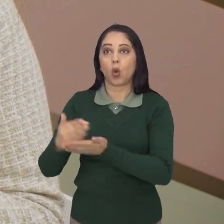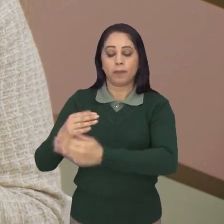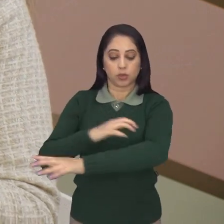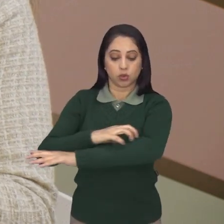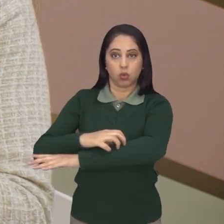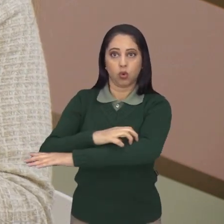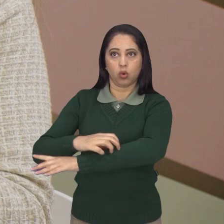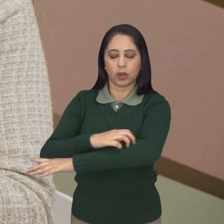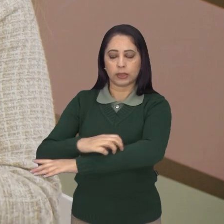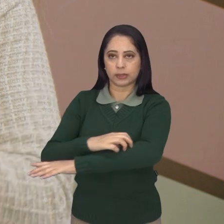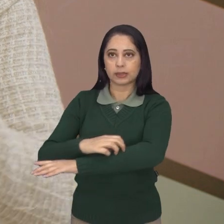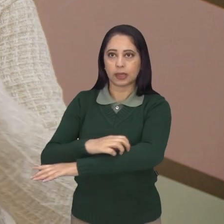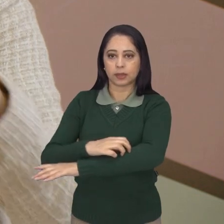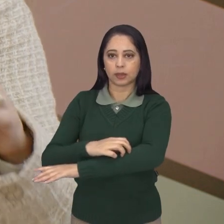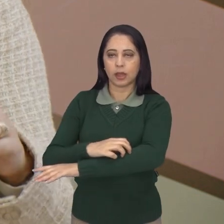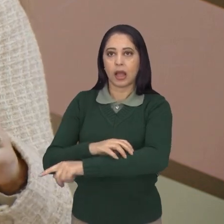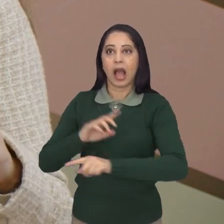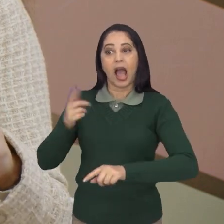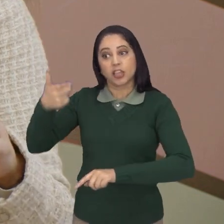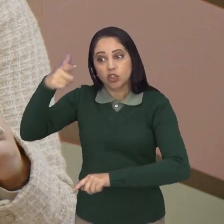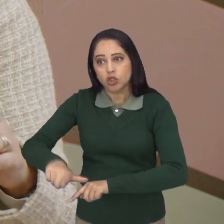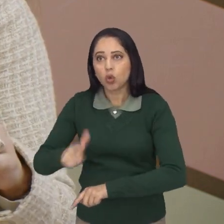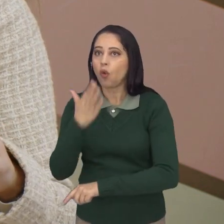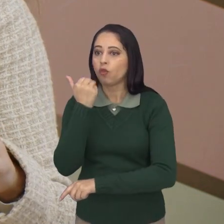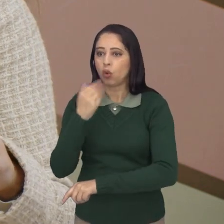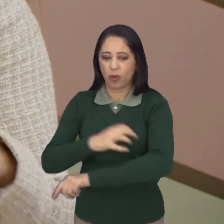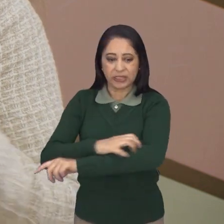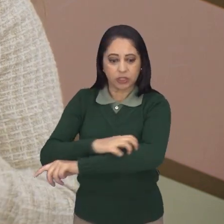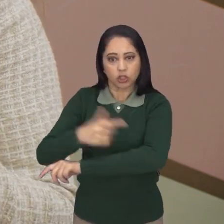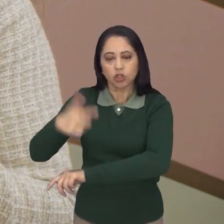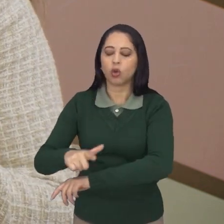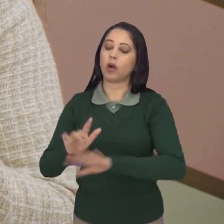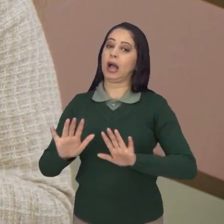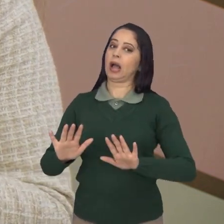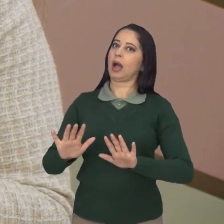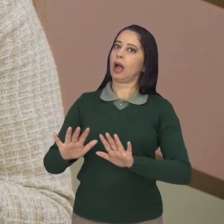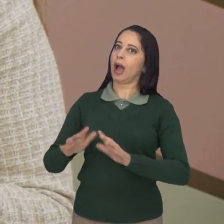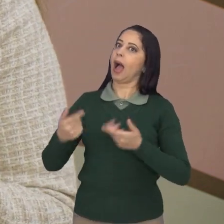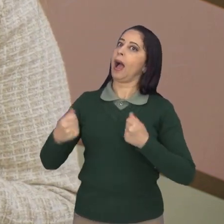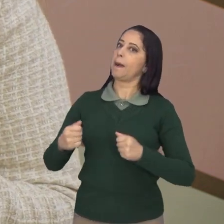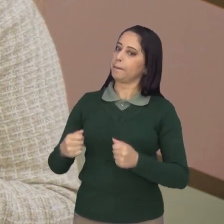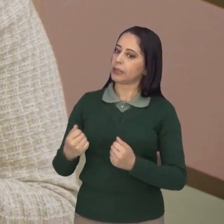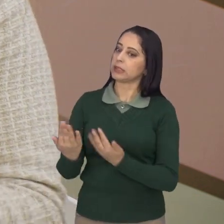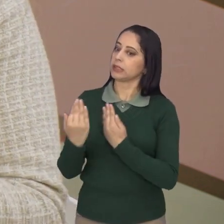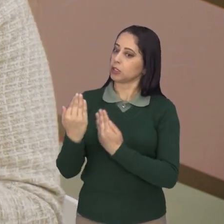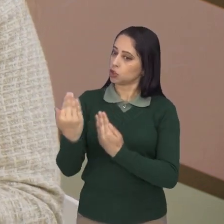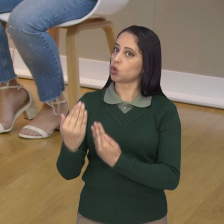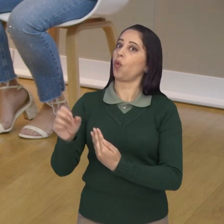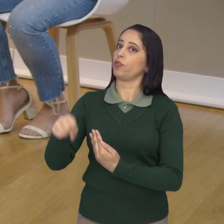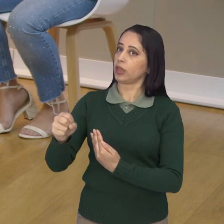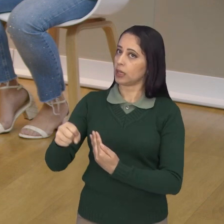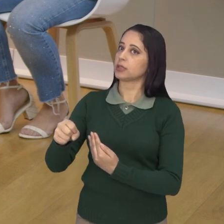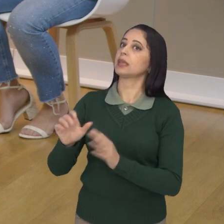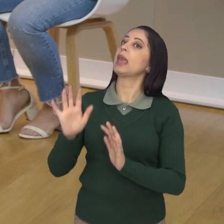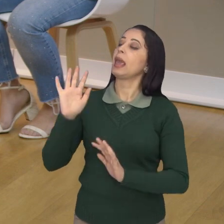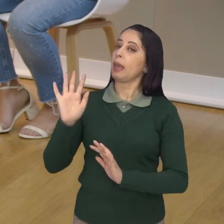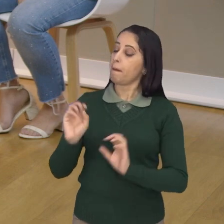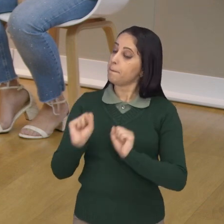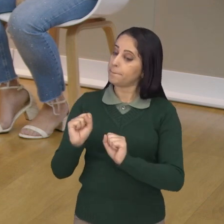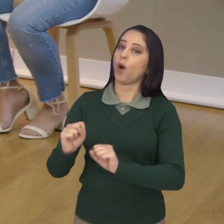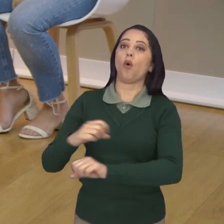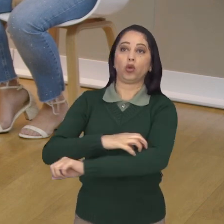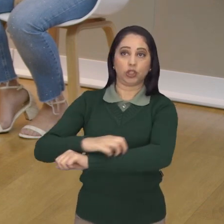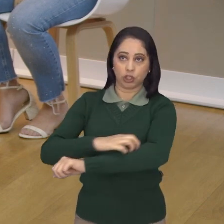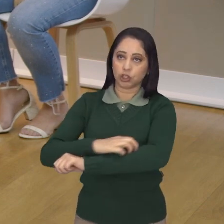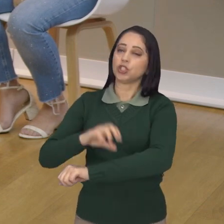aquele alimento, teve suspeita, reagiu a segunda com o mesmo alimento, opa, vamos anotar e pode ter uma relação sim com os alimentos. Começa a observar,